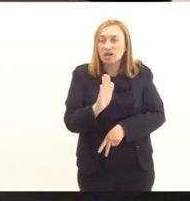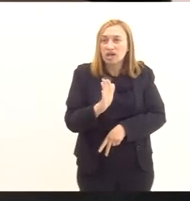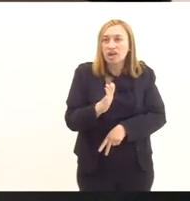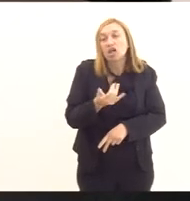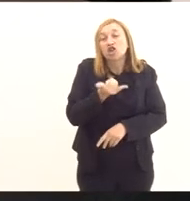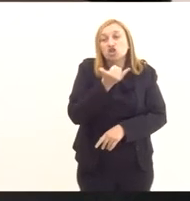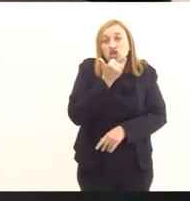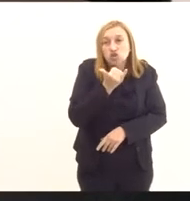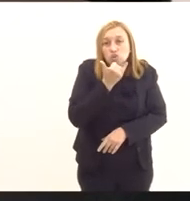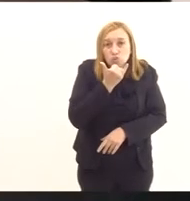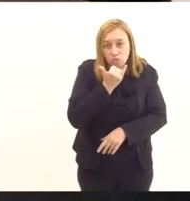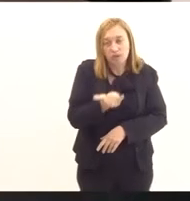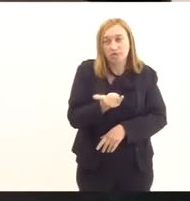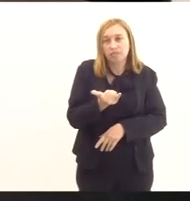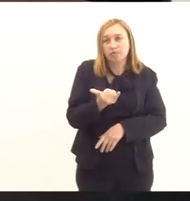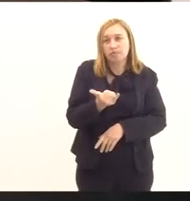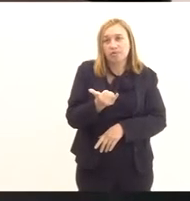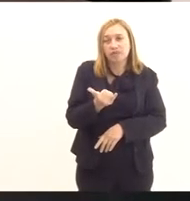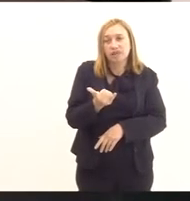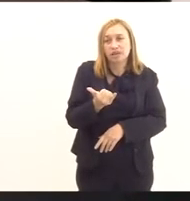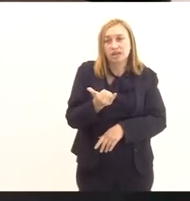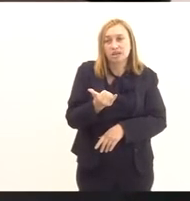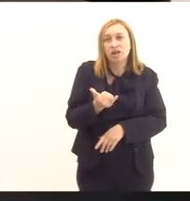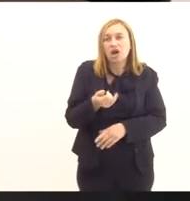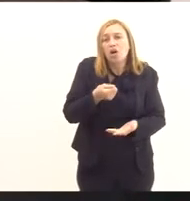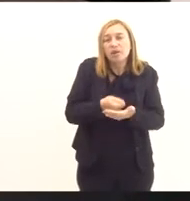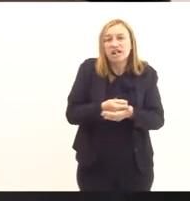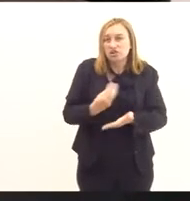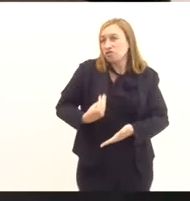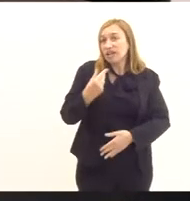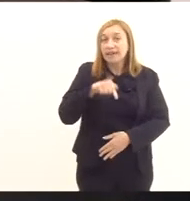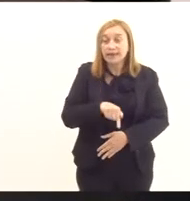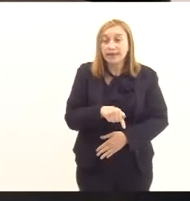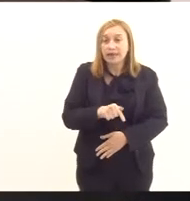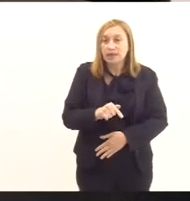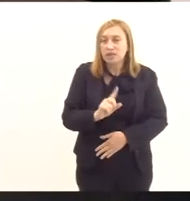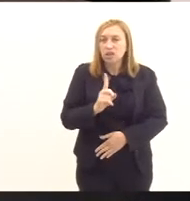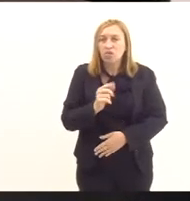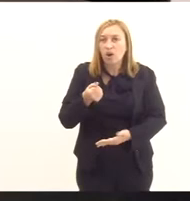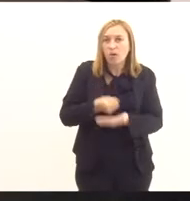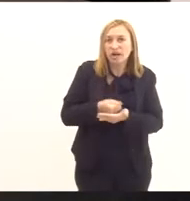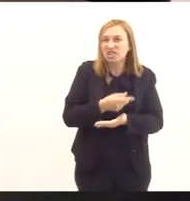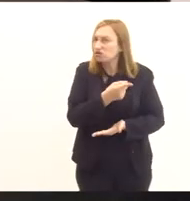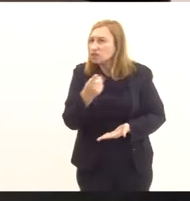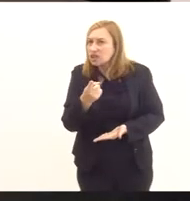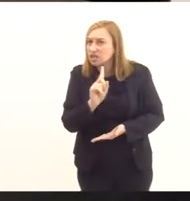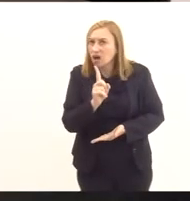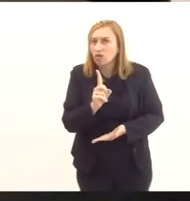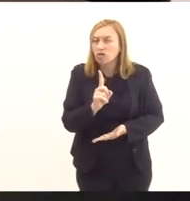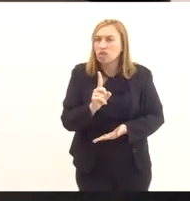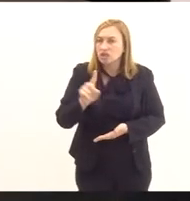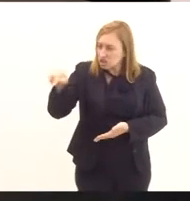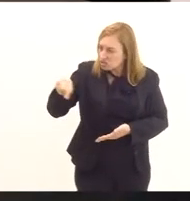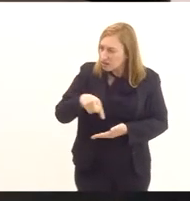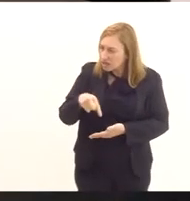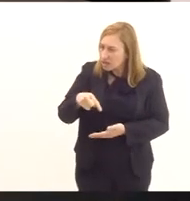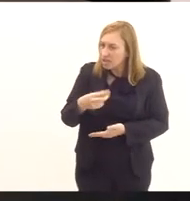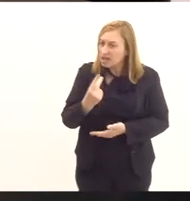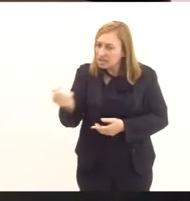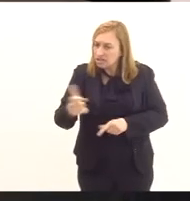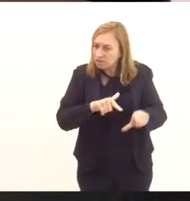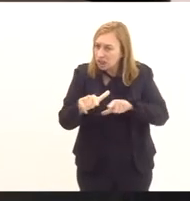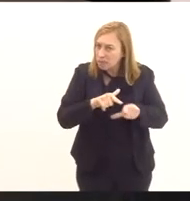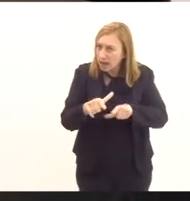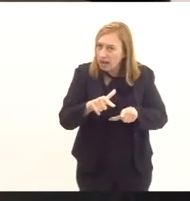desculpa a gente vai para Além disso é minha obrigação tá aqui não é obrigação de vocês vocês vem aqui sai do trabalho